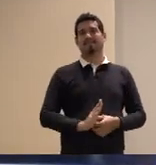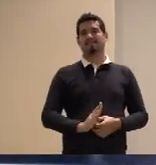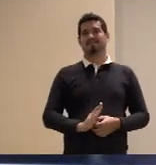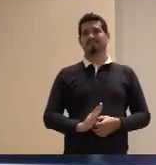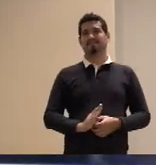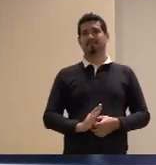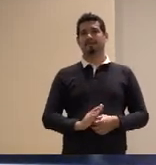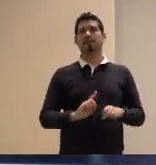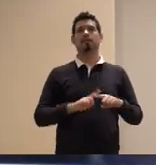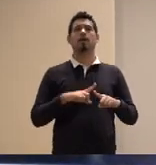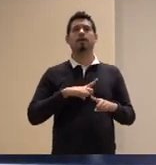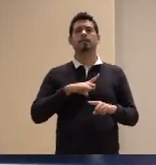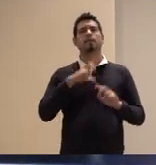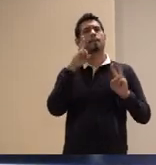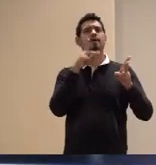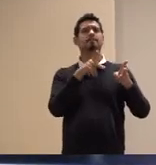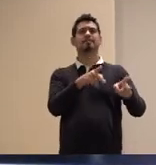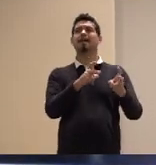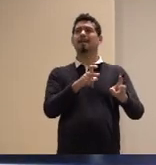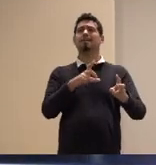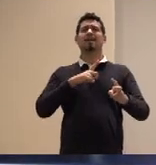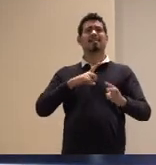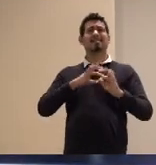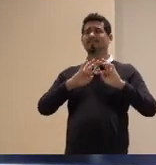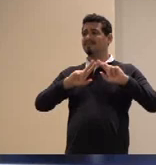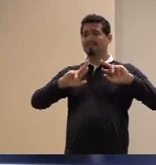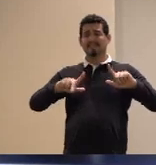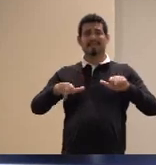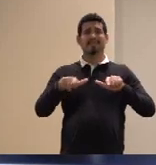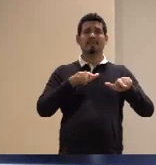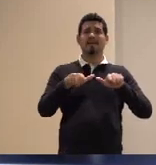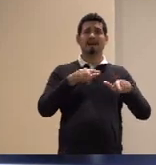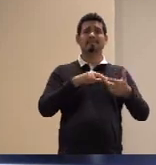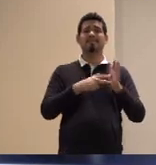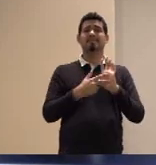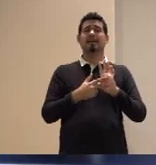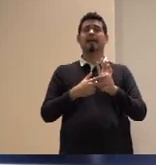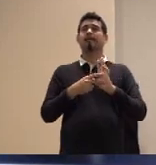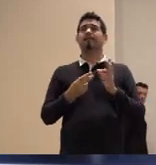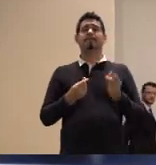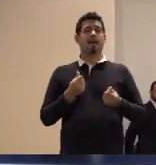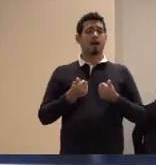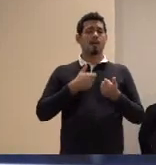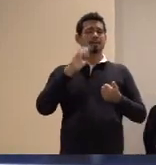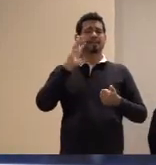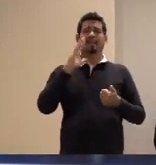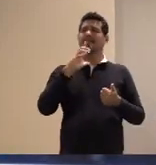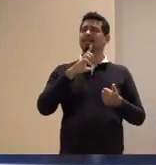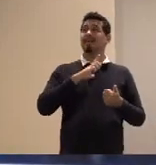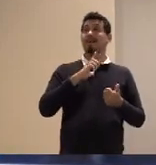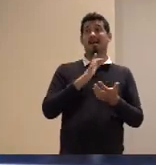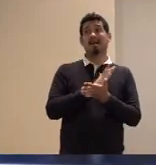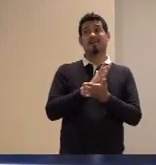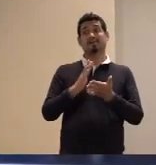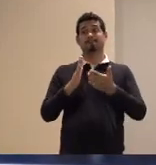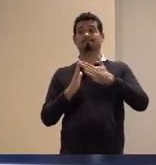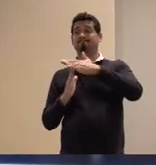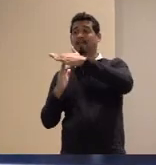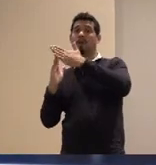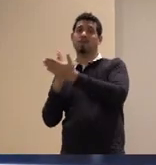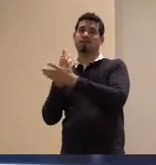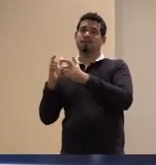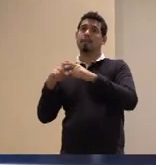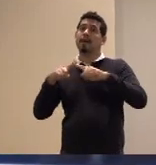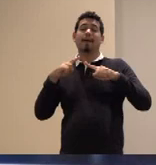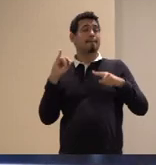vê que toda essa demanda, ela vai acabar aportando em algum lugar. Então, por